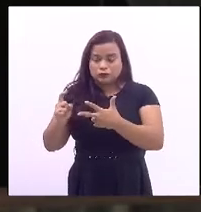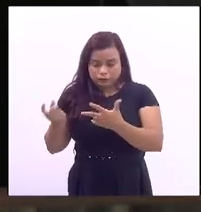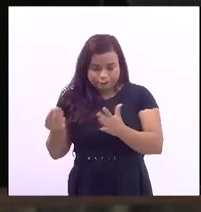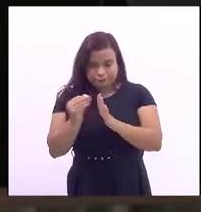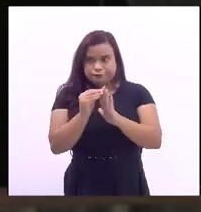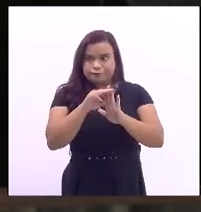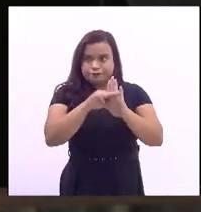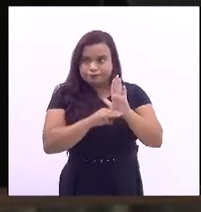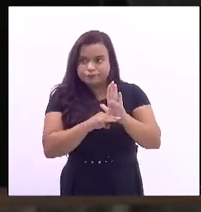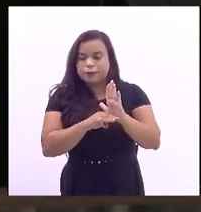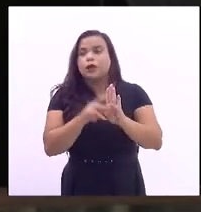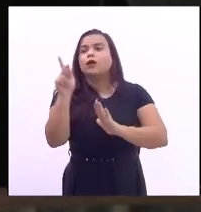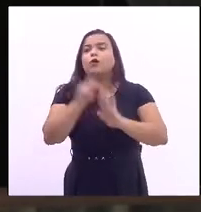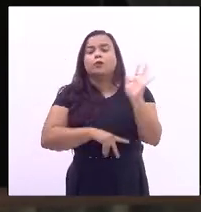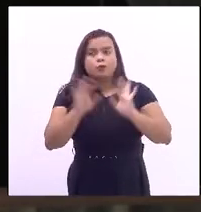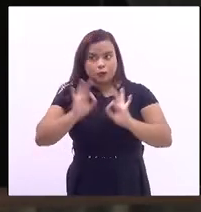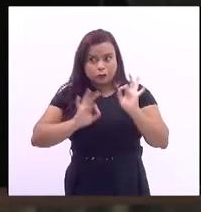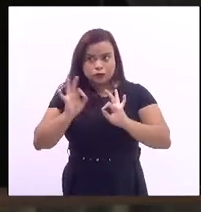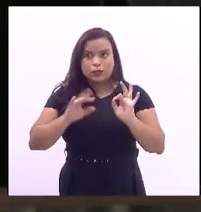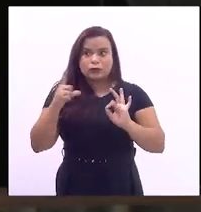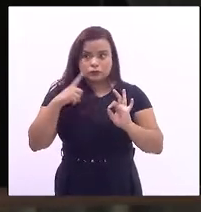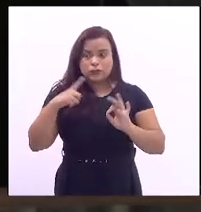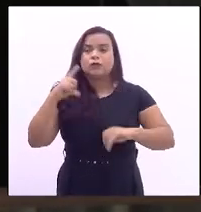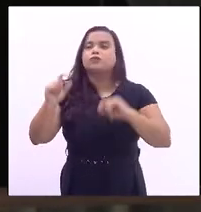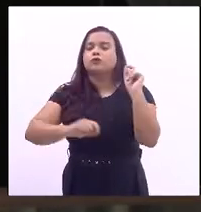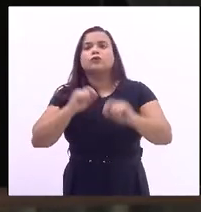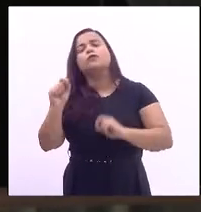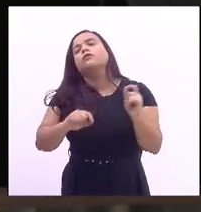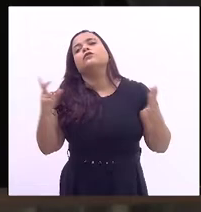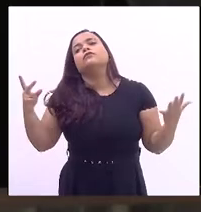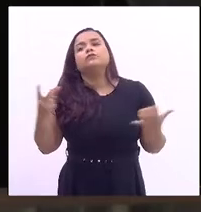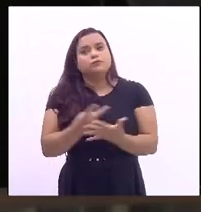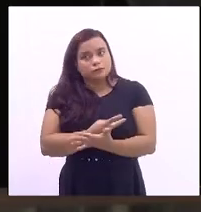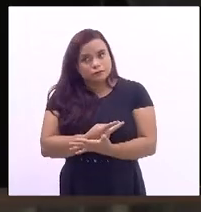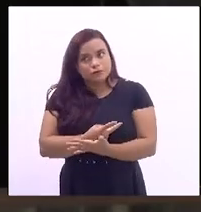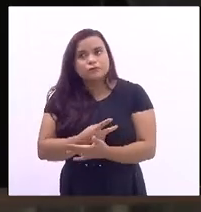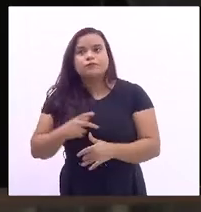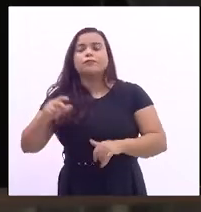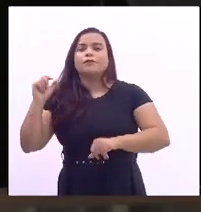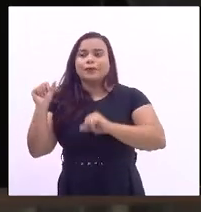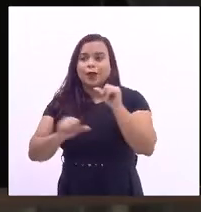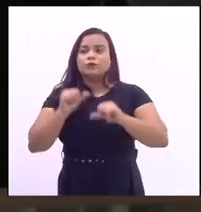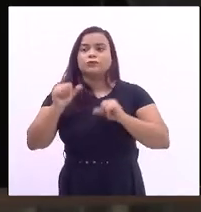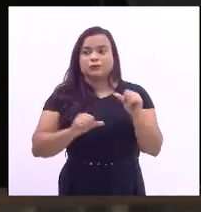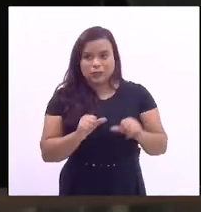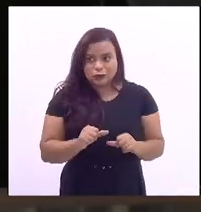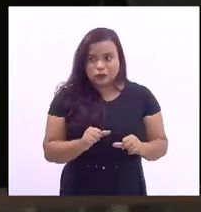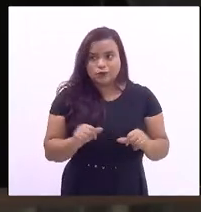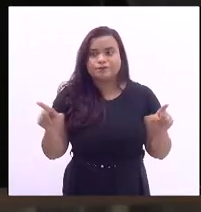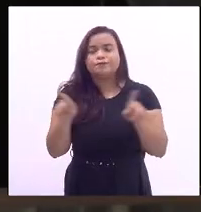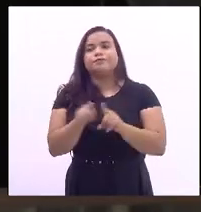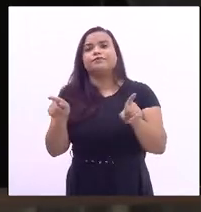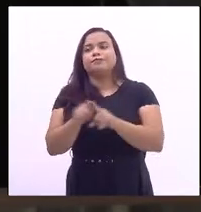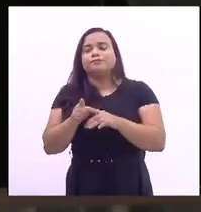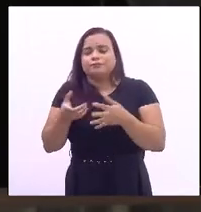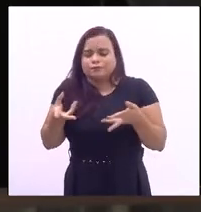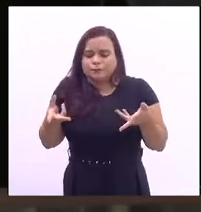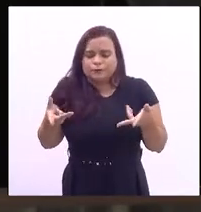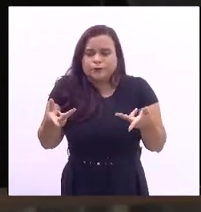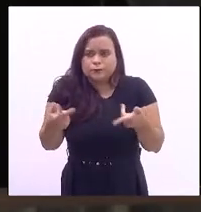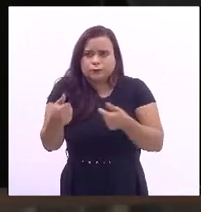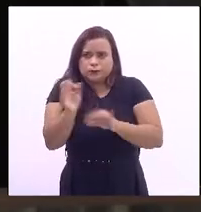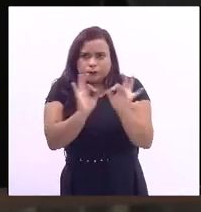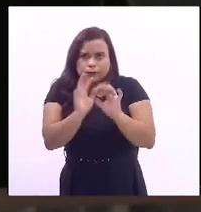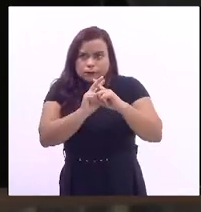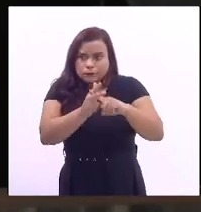esse projeto esse debate se deu e foi alterada e aperfeiçoado o